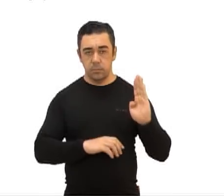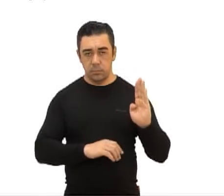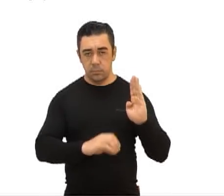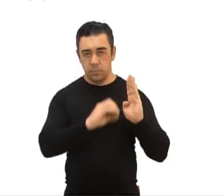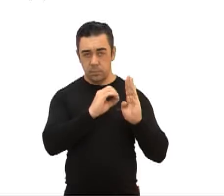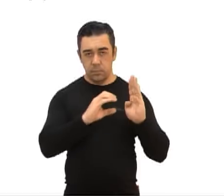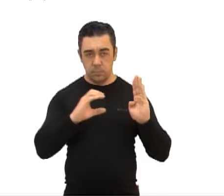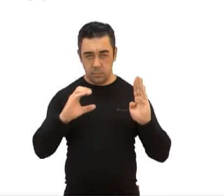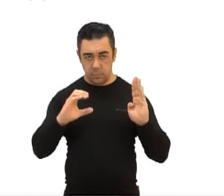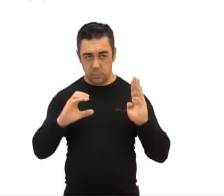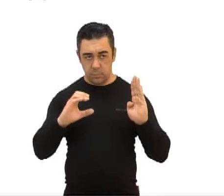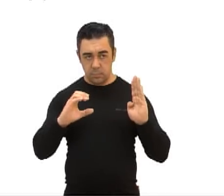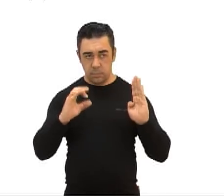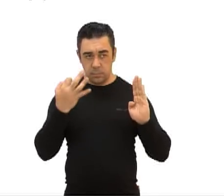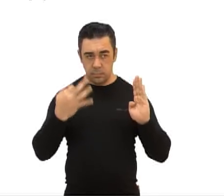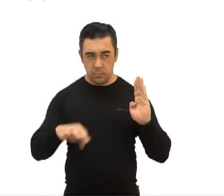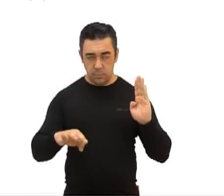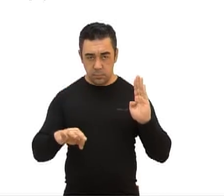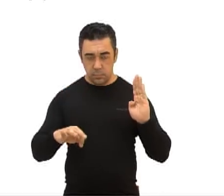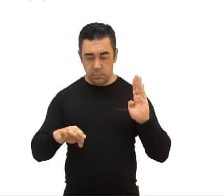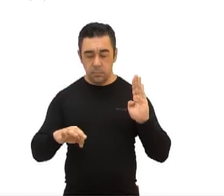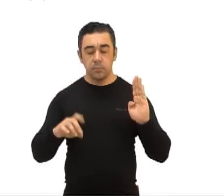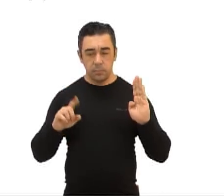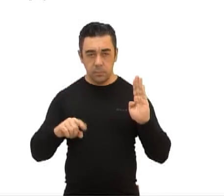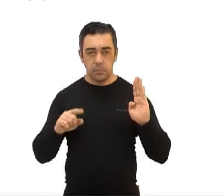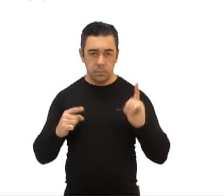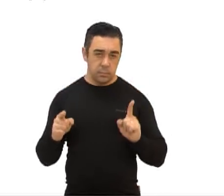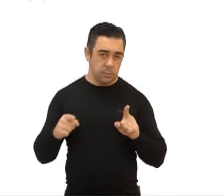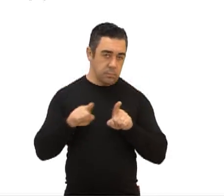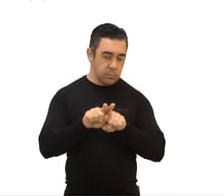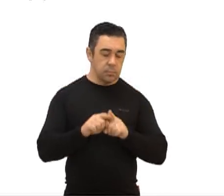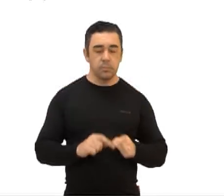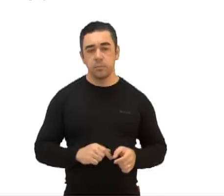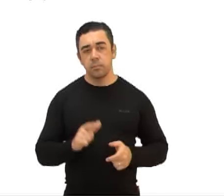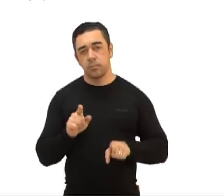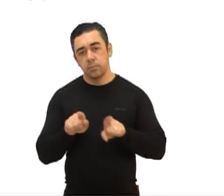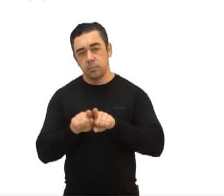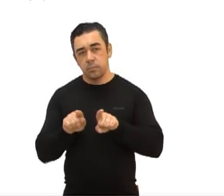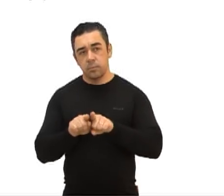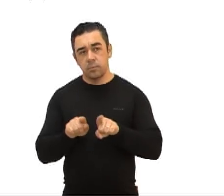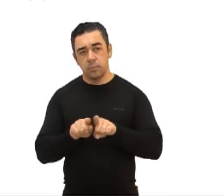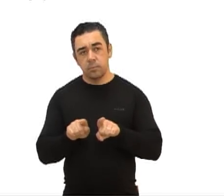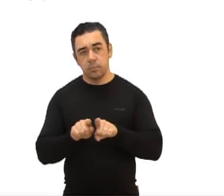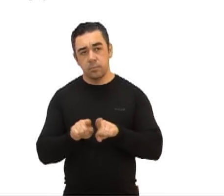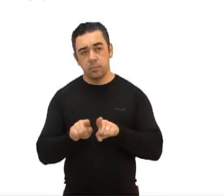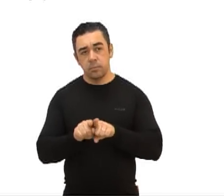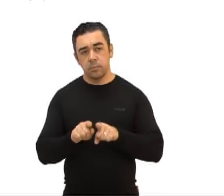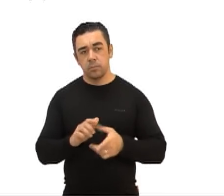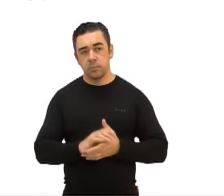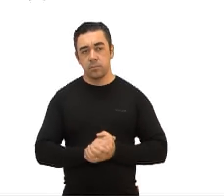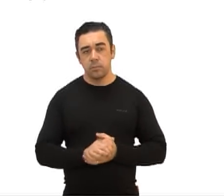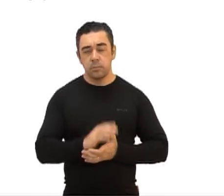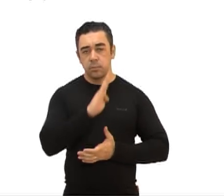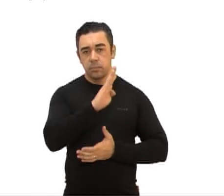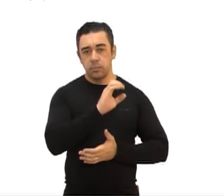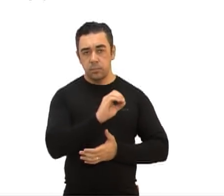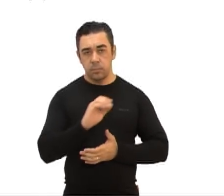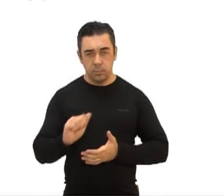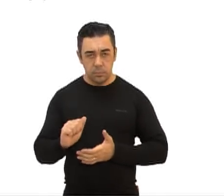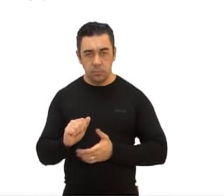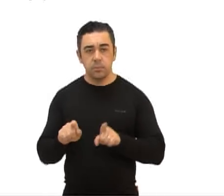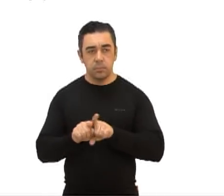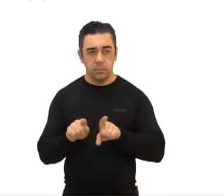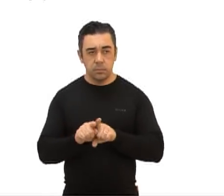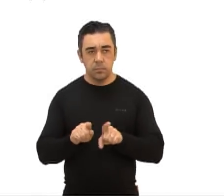ângulo BOC, que é adjacente a ele, né? E também, quem que está ao lado do ângulo